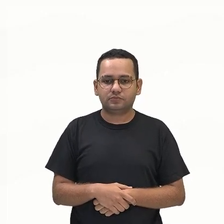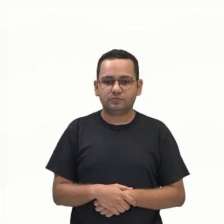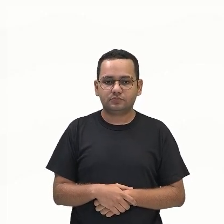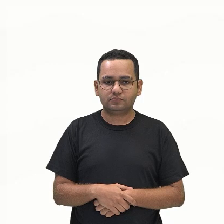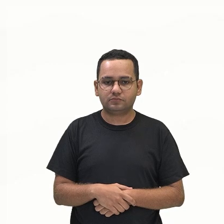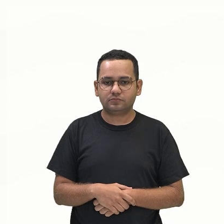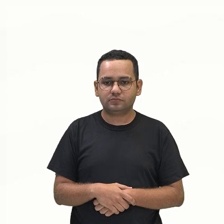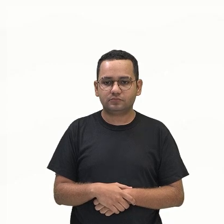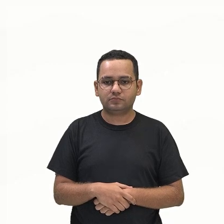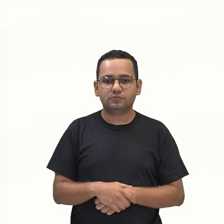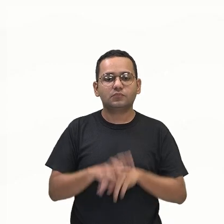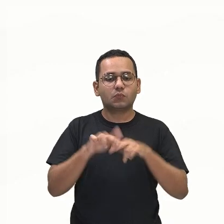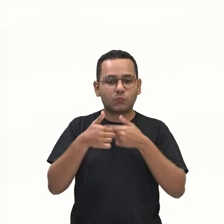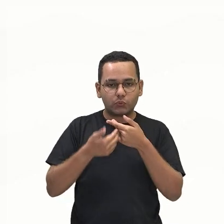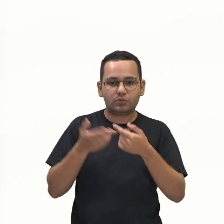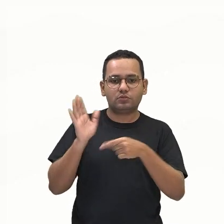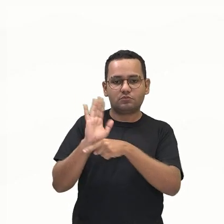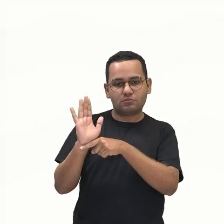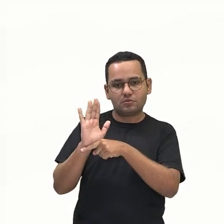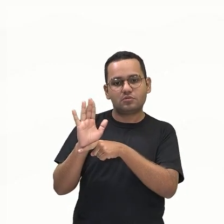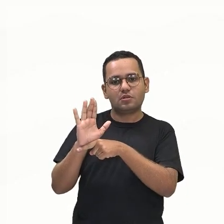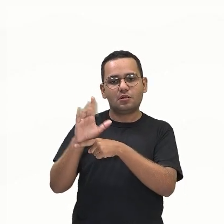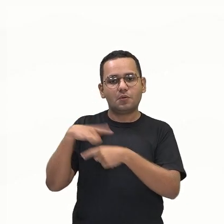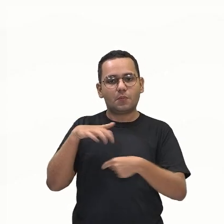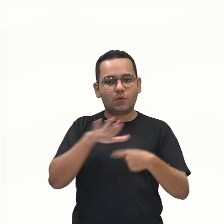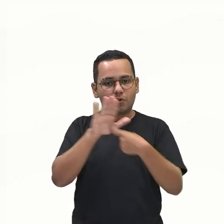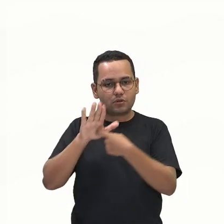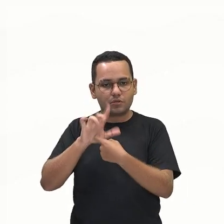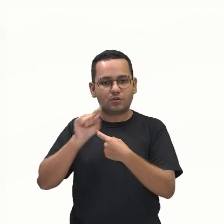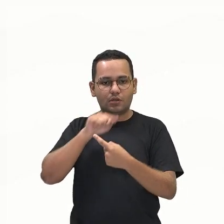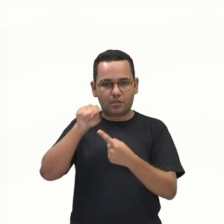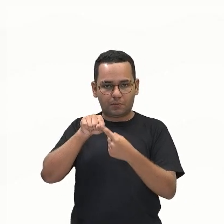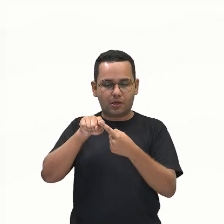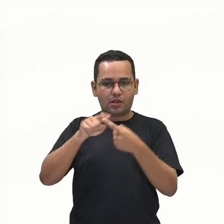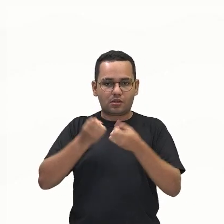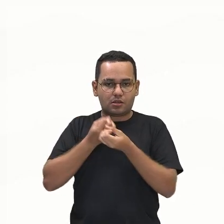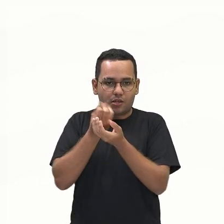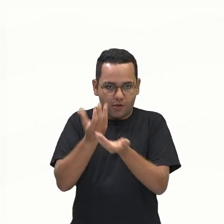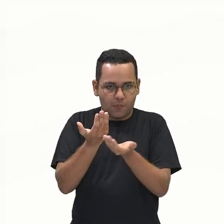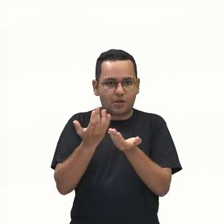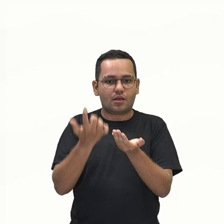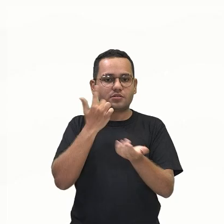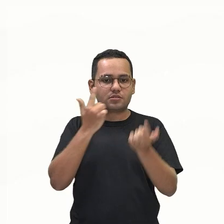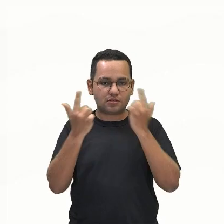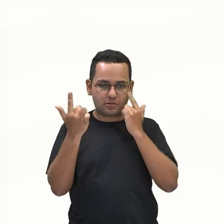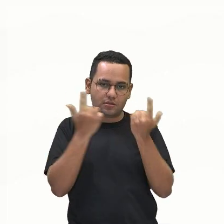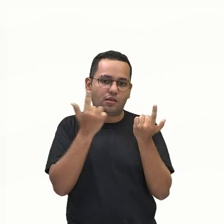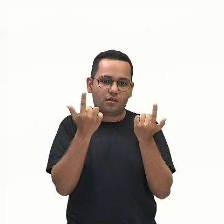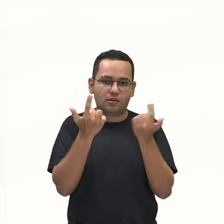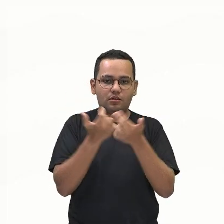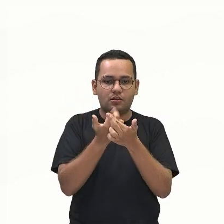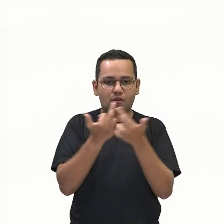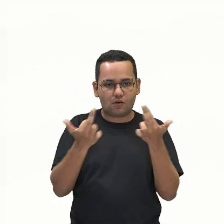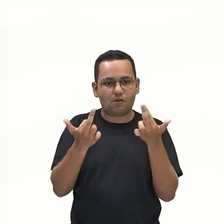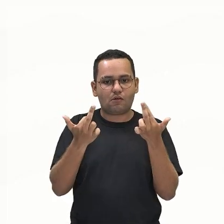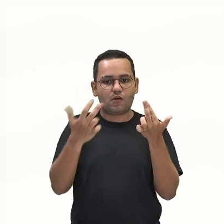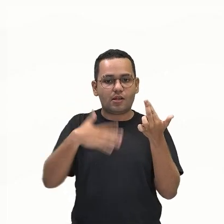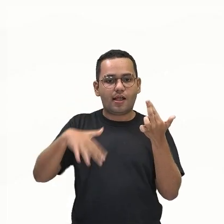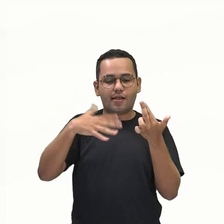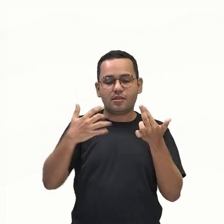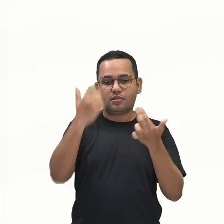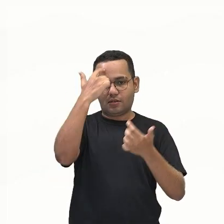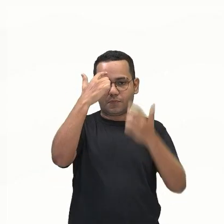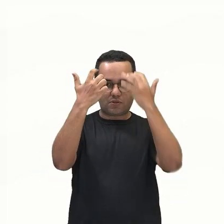vê-se que o cinema representa a capacidade de transpor para a tela as ideias e os pensamentos presentes no intelecto